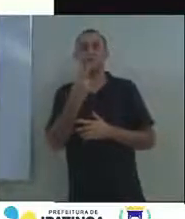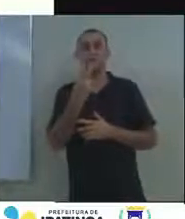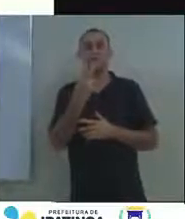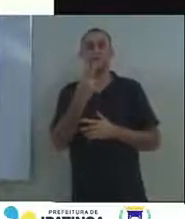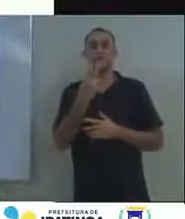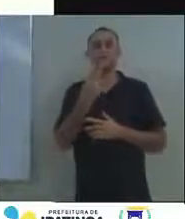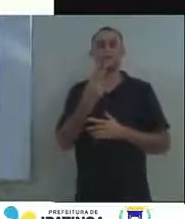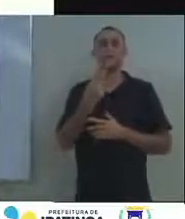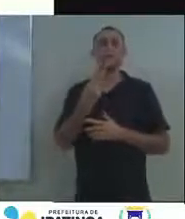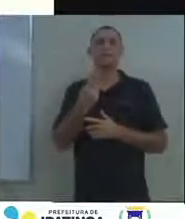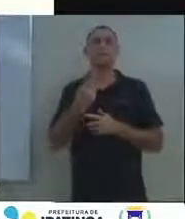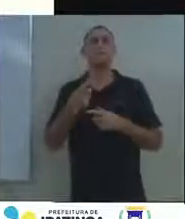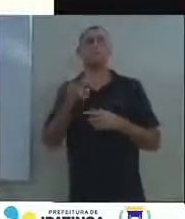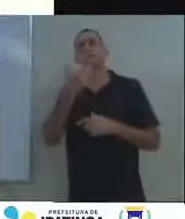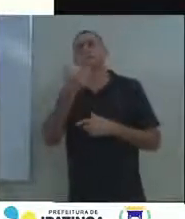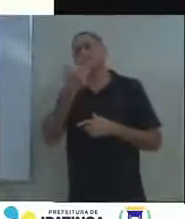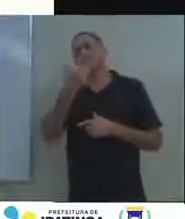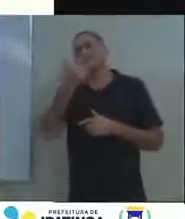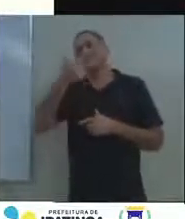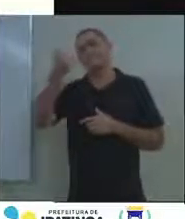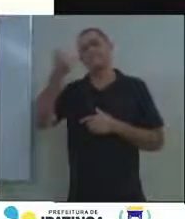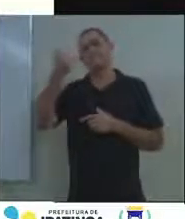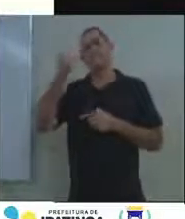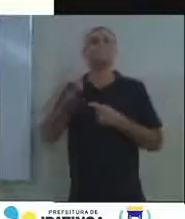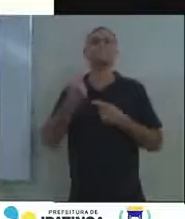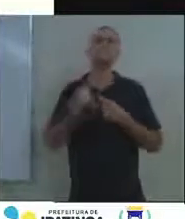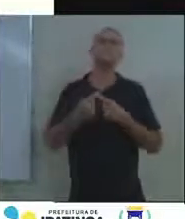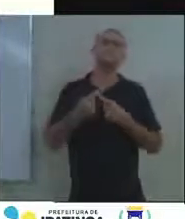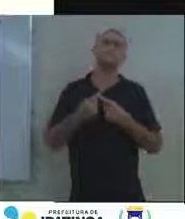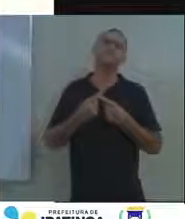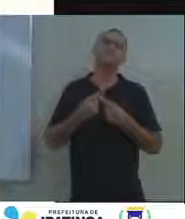fonador, melhor. Por quê?